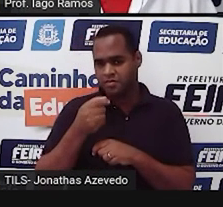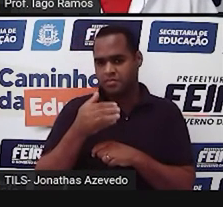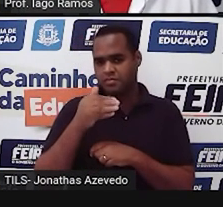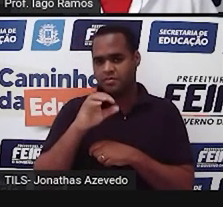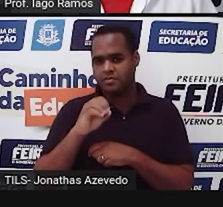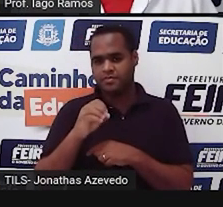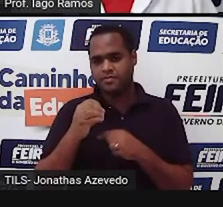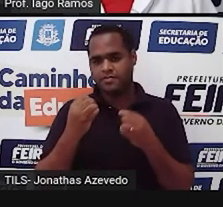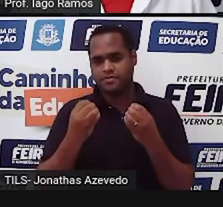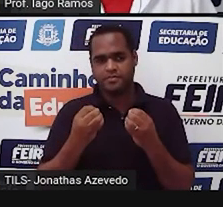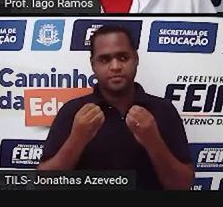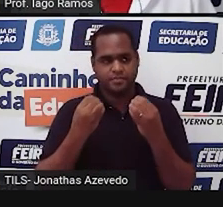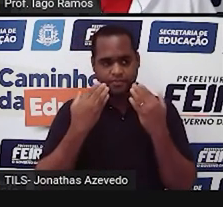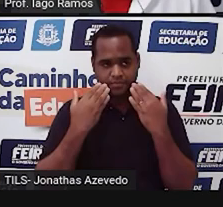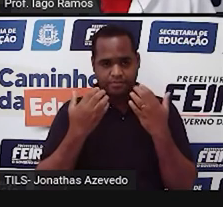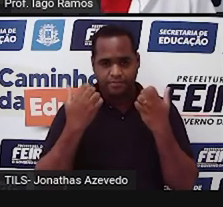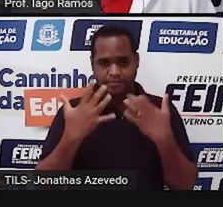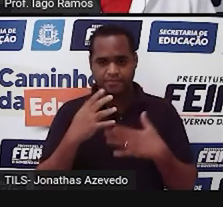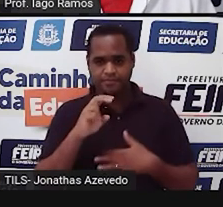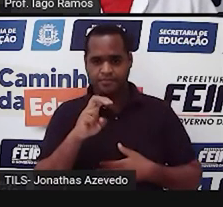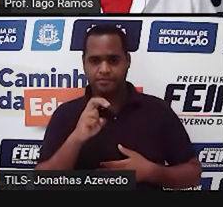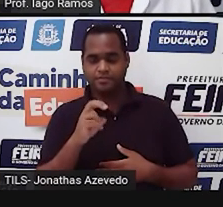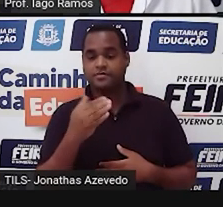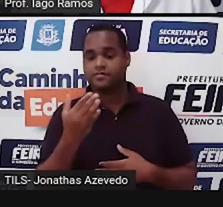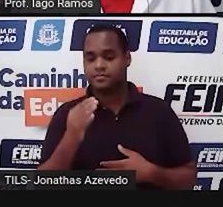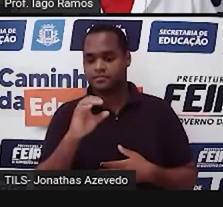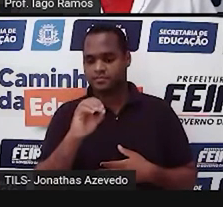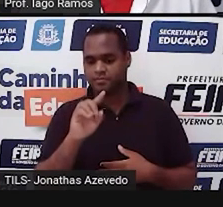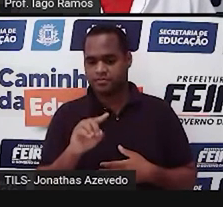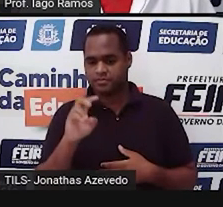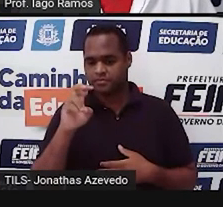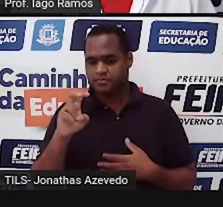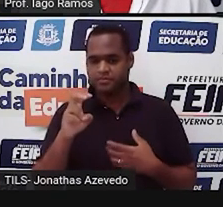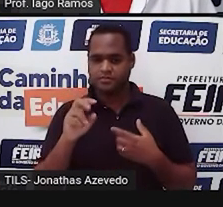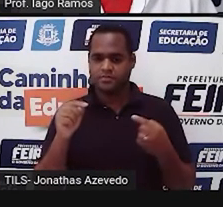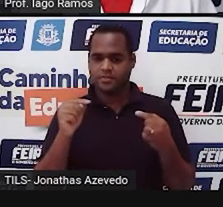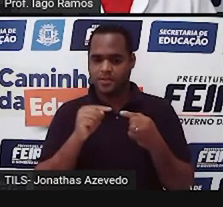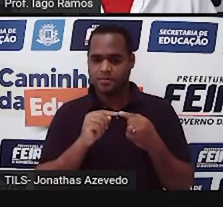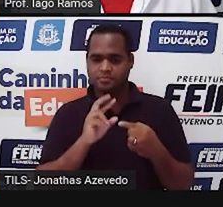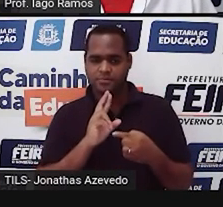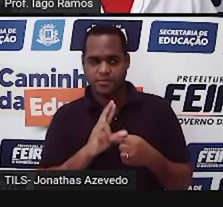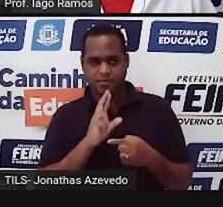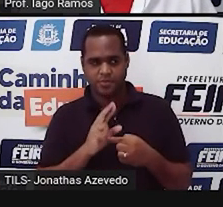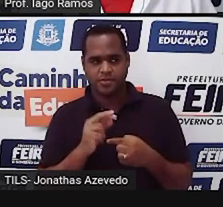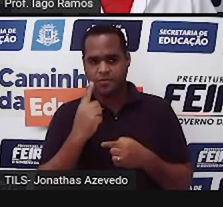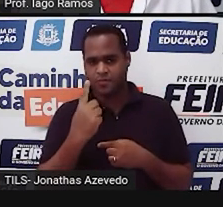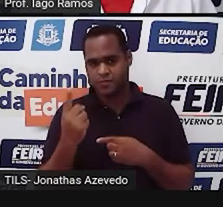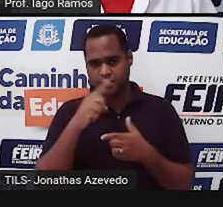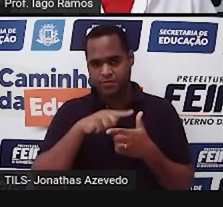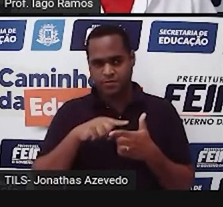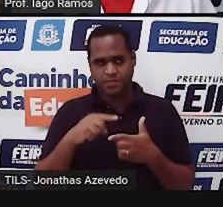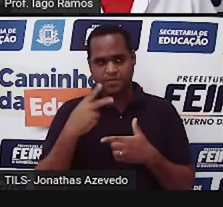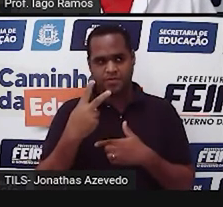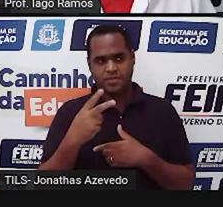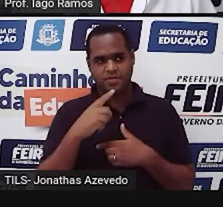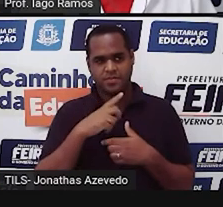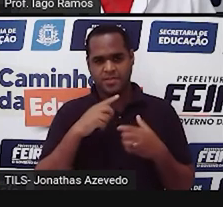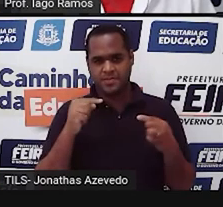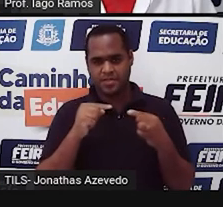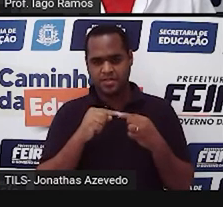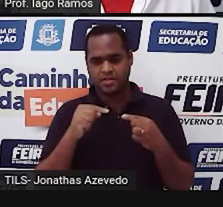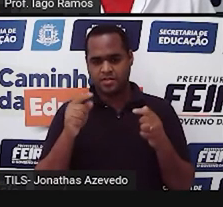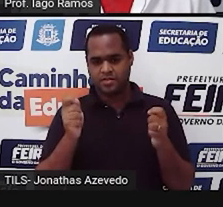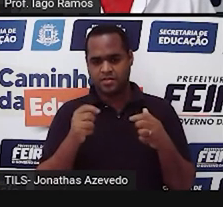15 tão 0,5 é o resultado né de um dividido por 2 que é